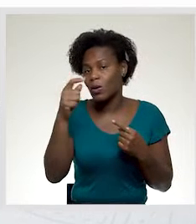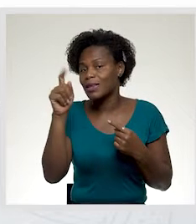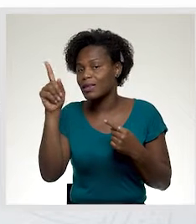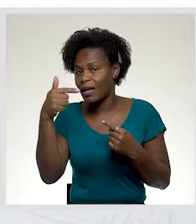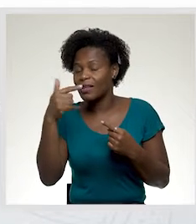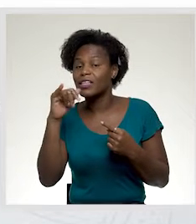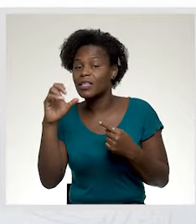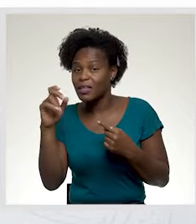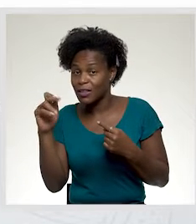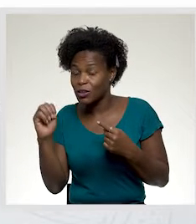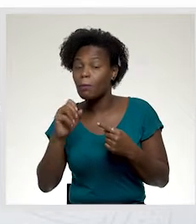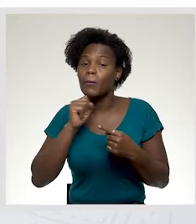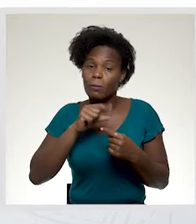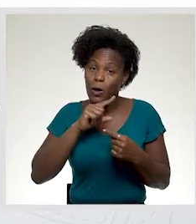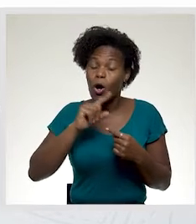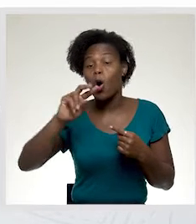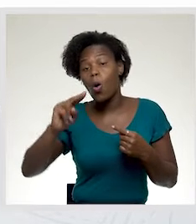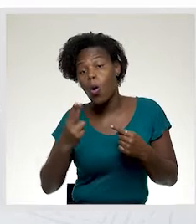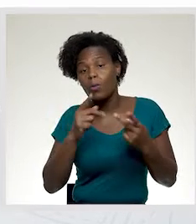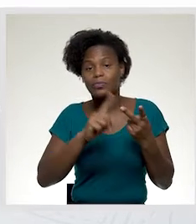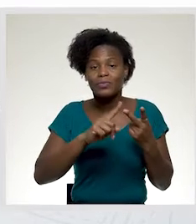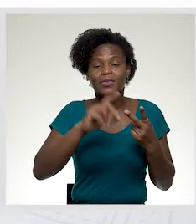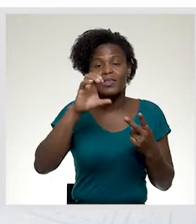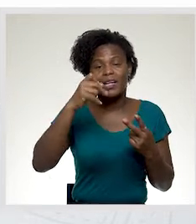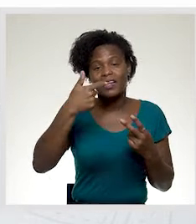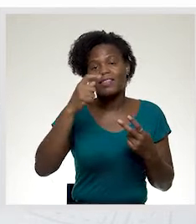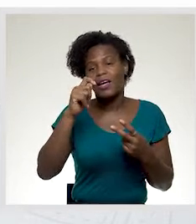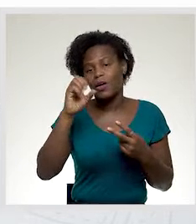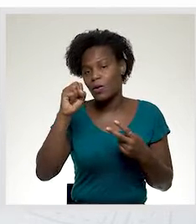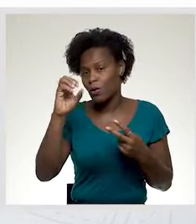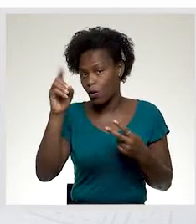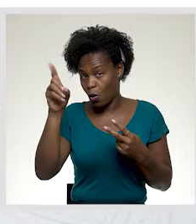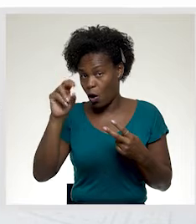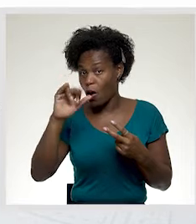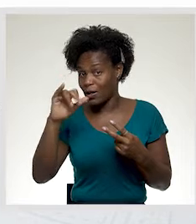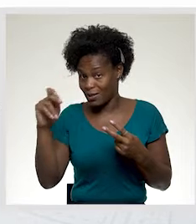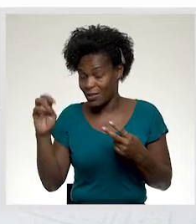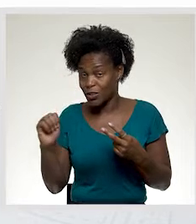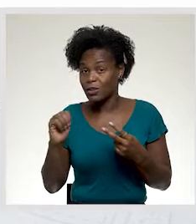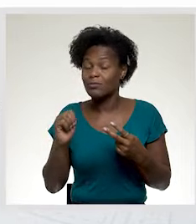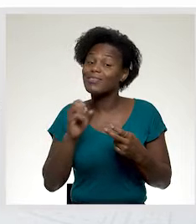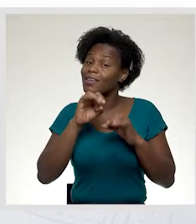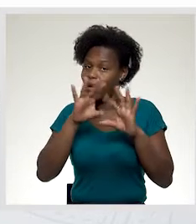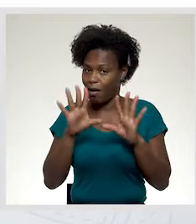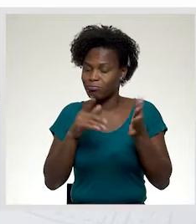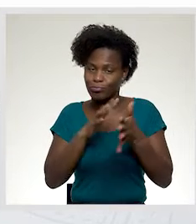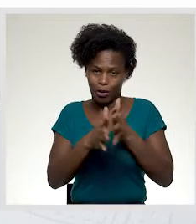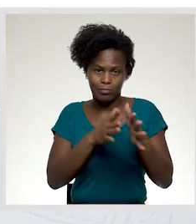categóricas. Primeiro, o que é imperativo hipotético? O imperativo